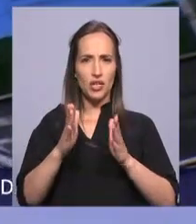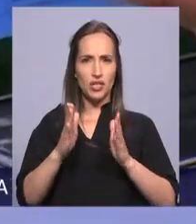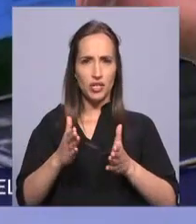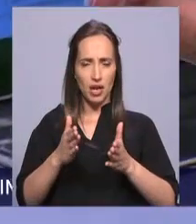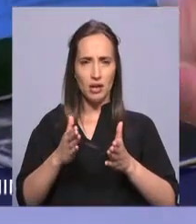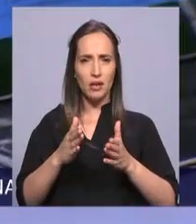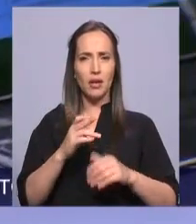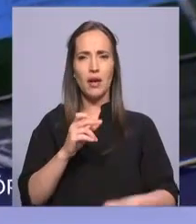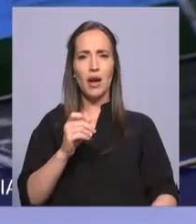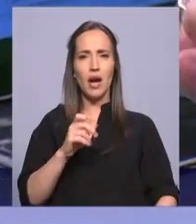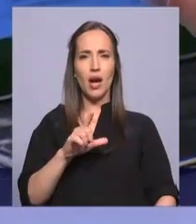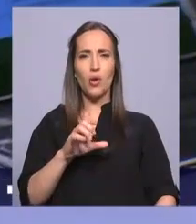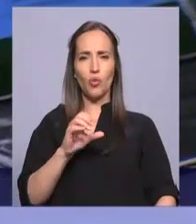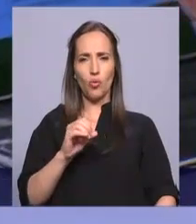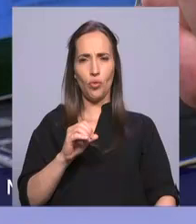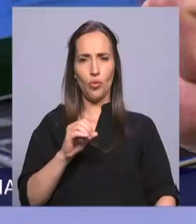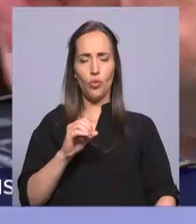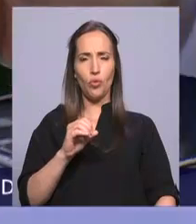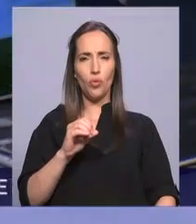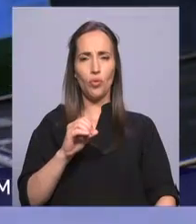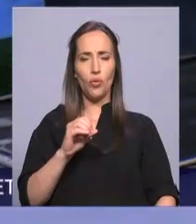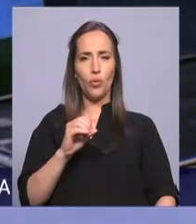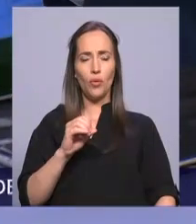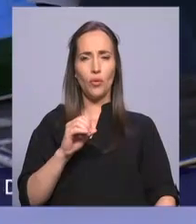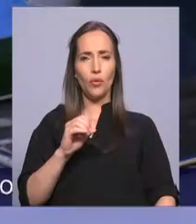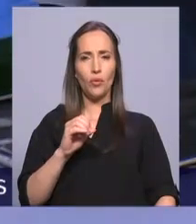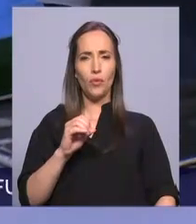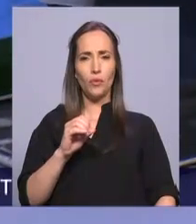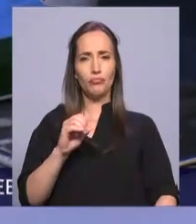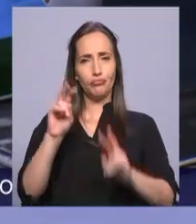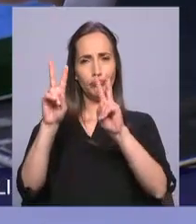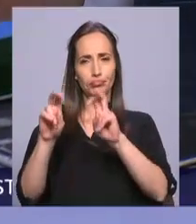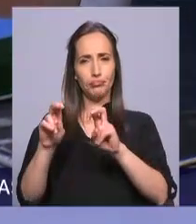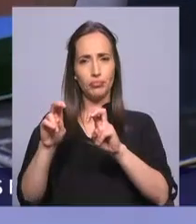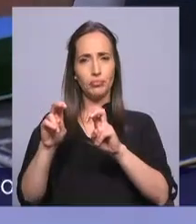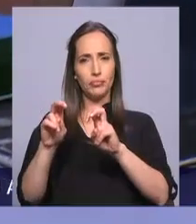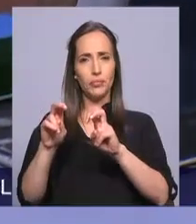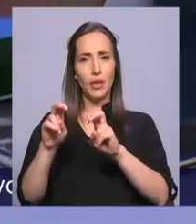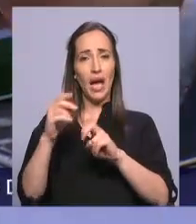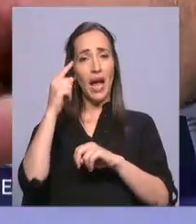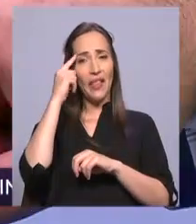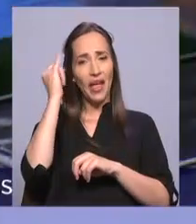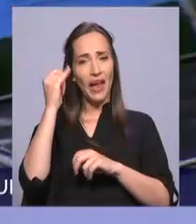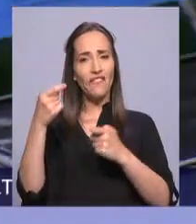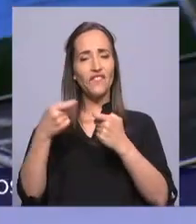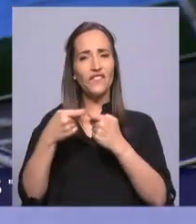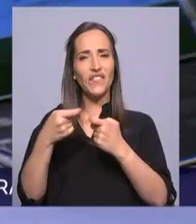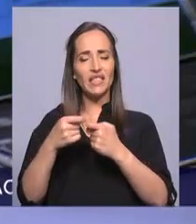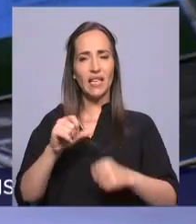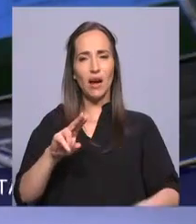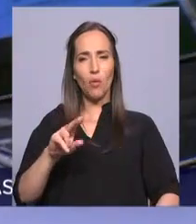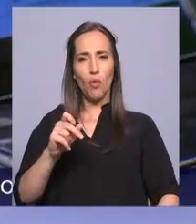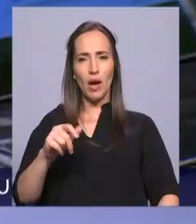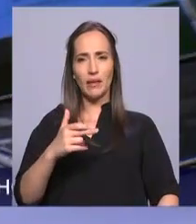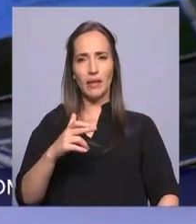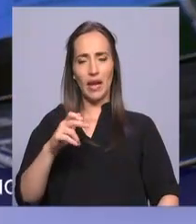Carlo Rovelli, O Abismo Vertiginoso, um mergulho nas ideias da física quântica, da objetiva.